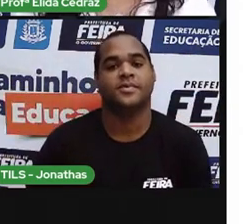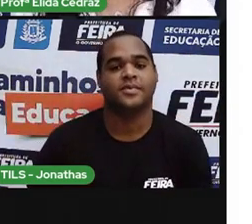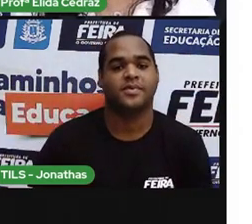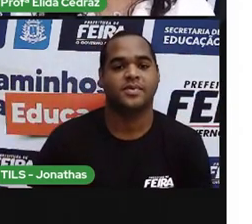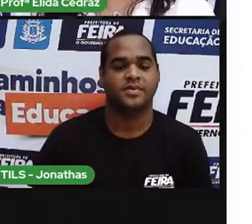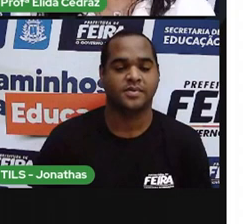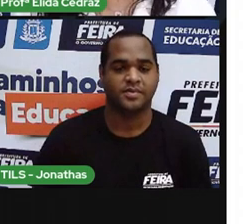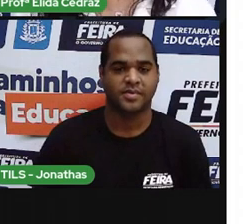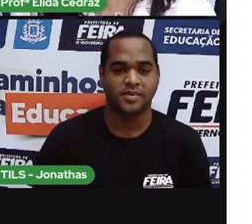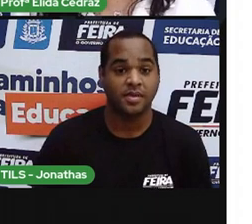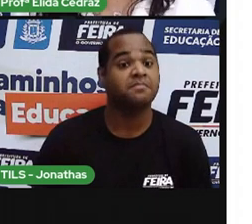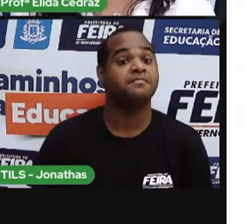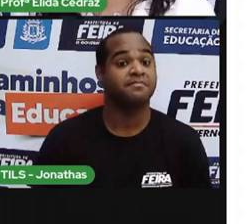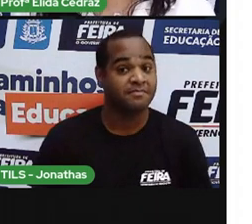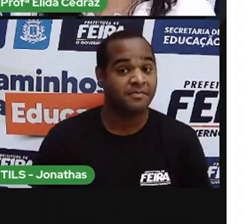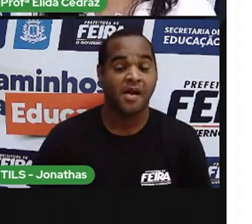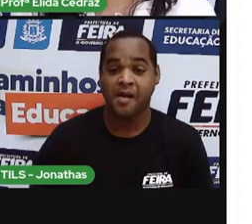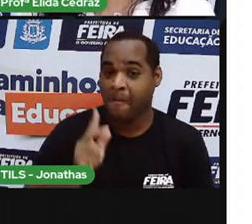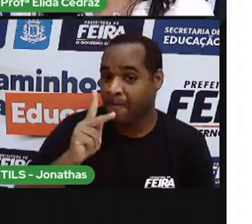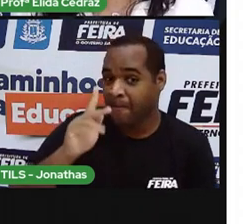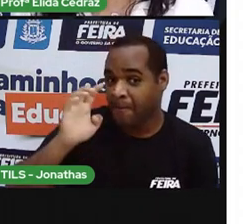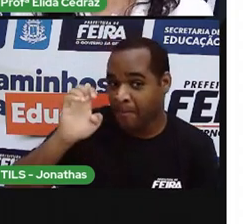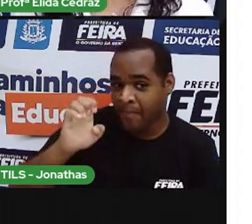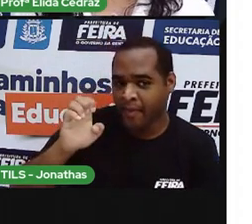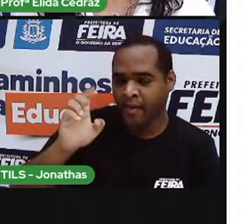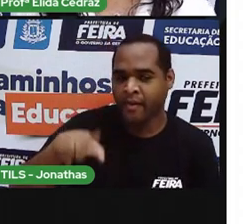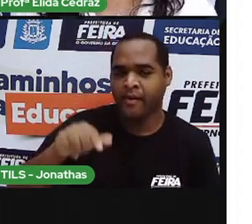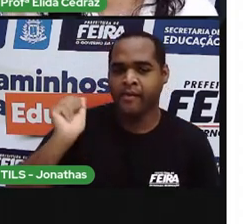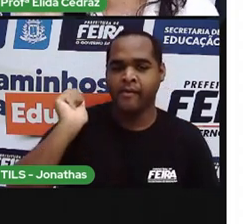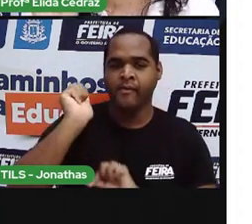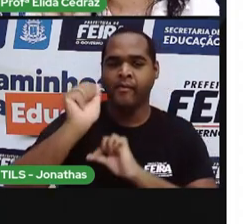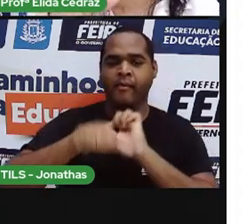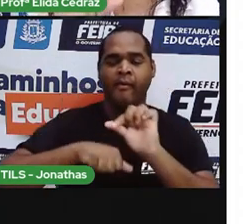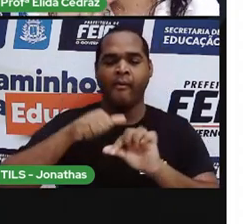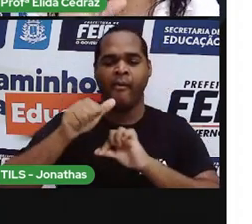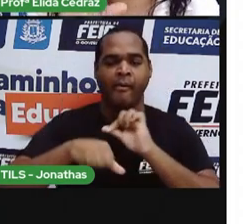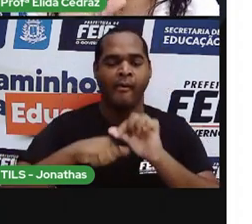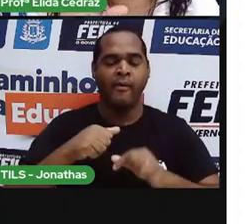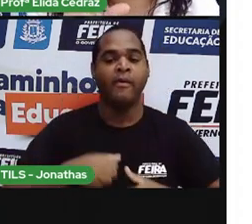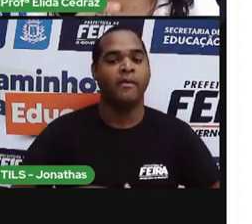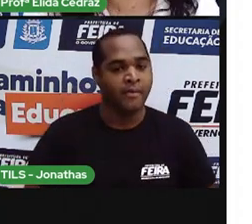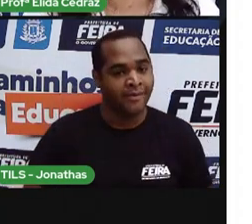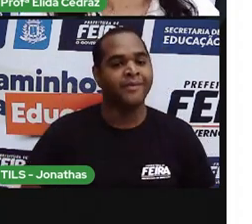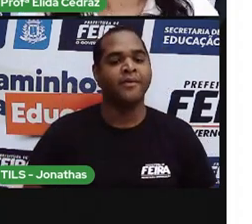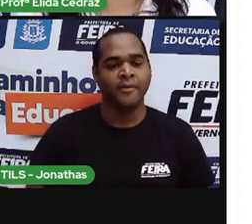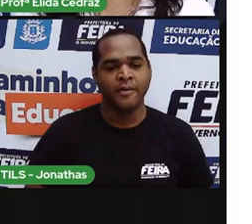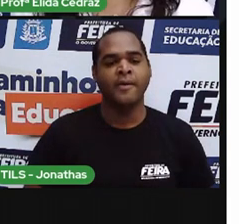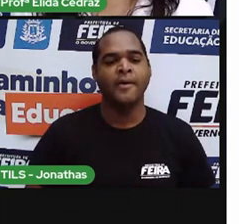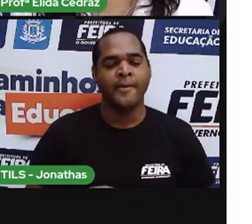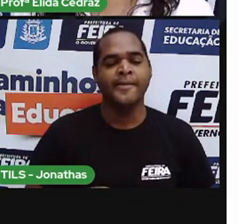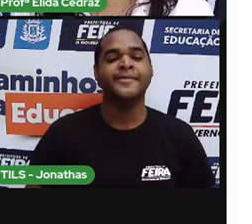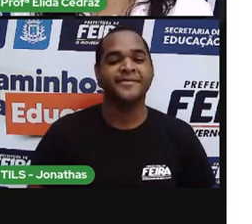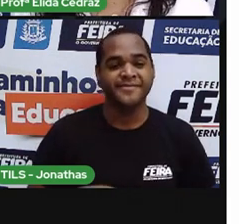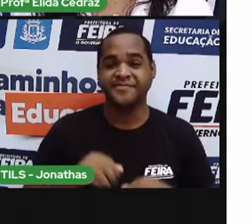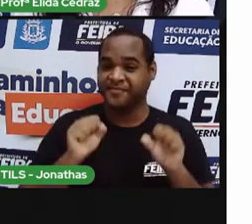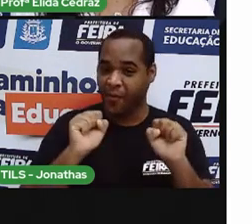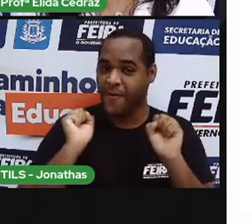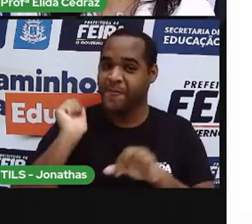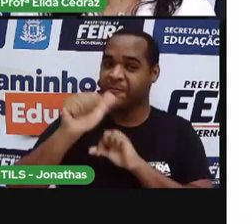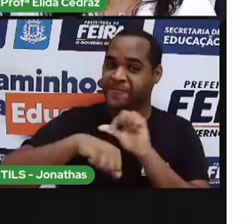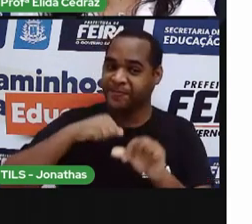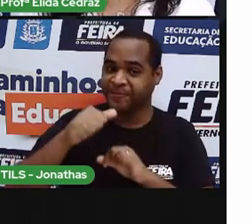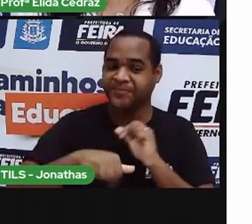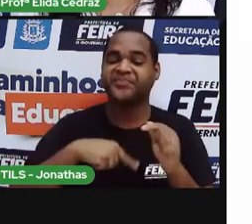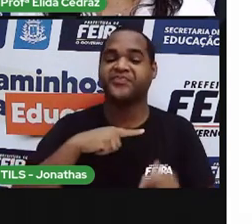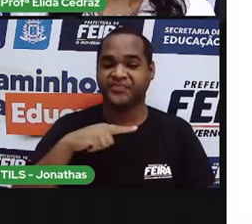Olha, a própria cité para a gente transformar. É, a palavra é pequenininha, mas tem como a gente